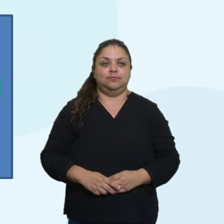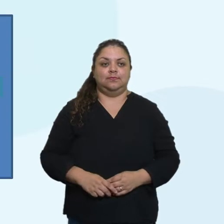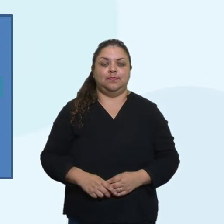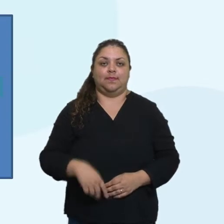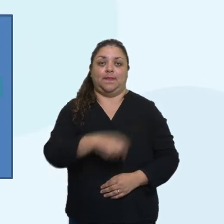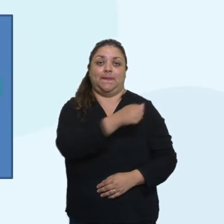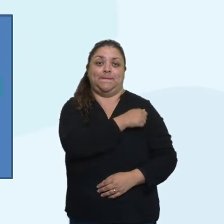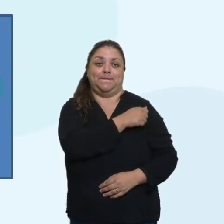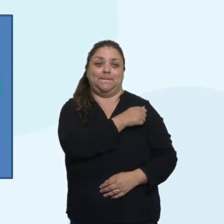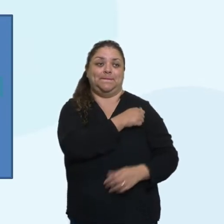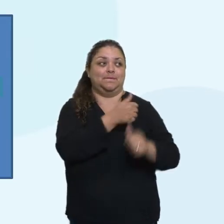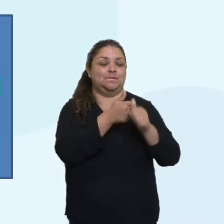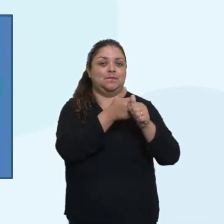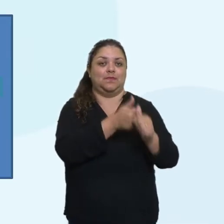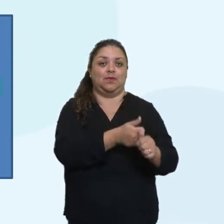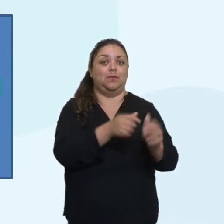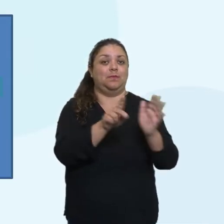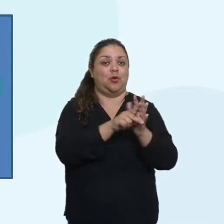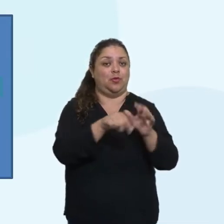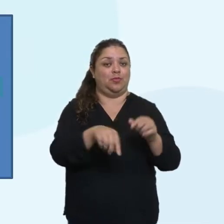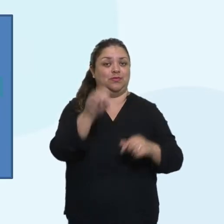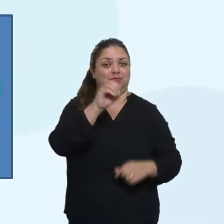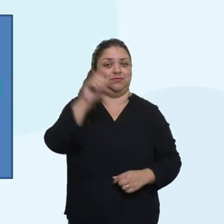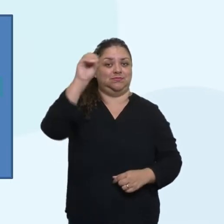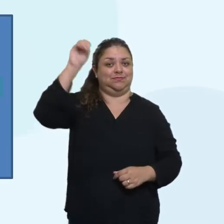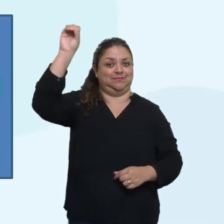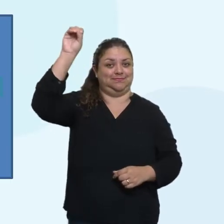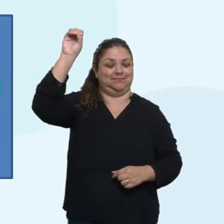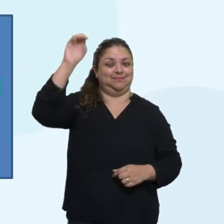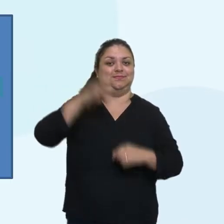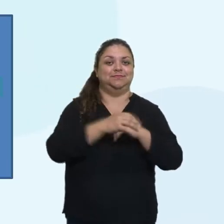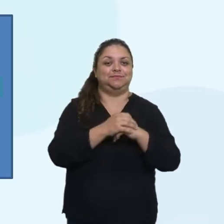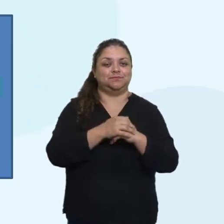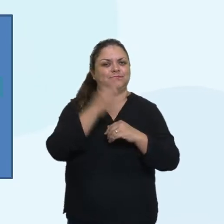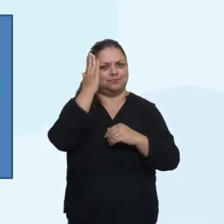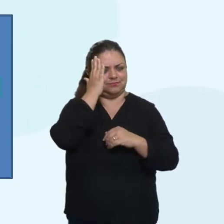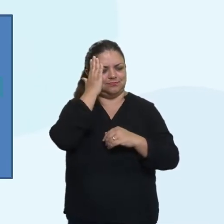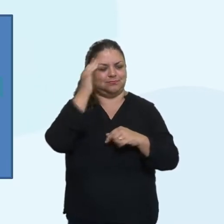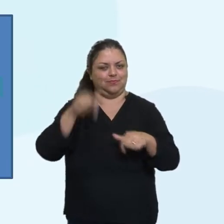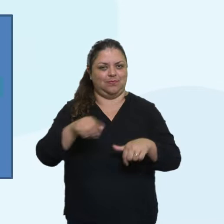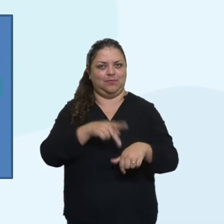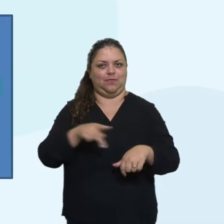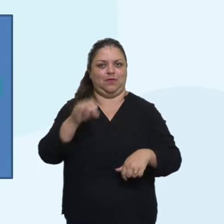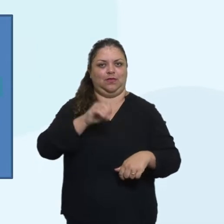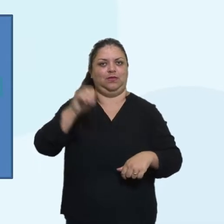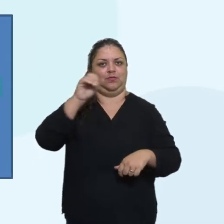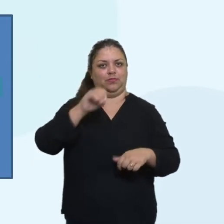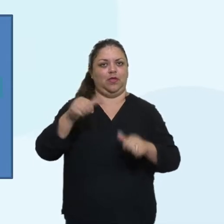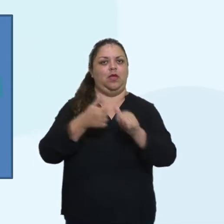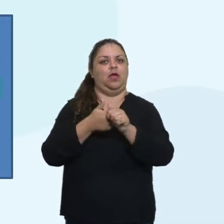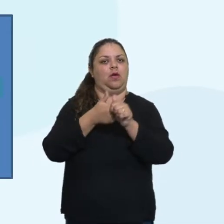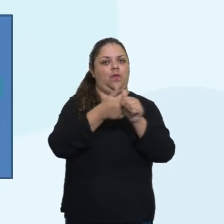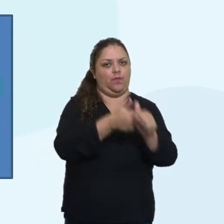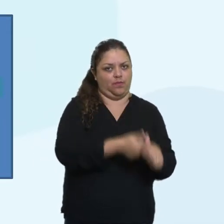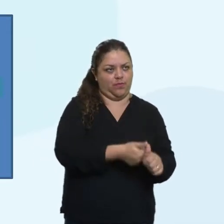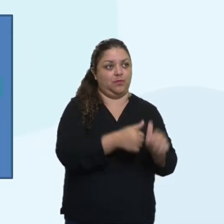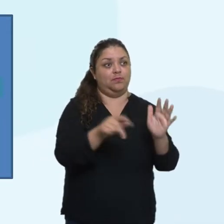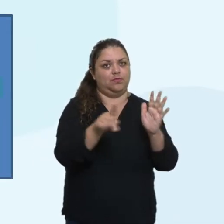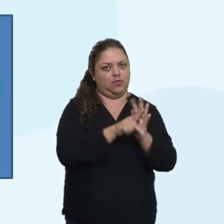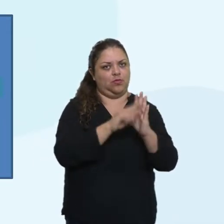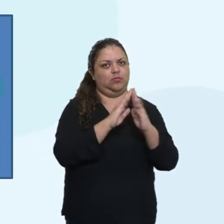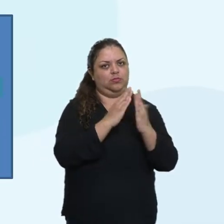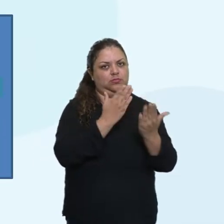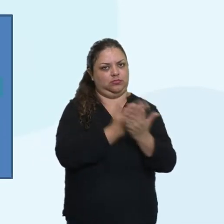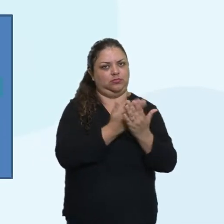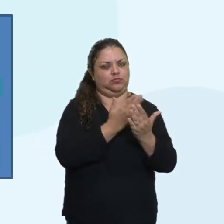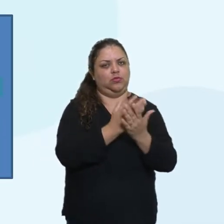acompanharam as aulas do centro de mídias Lembrando que as aulas dos professores do centro de mídias acompanha a organização a estrutura